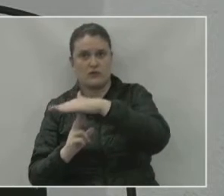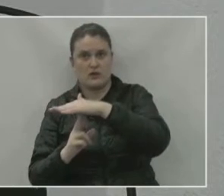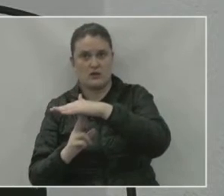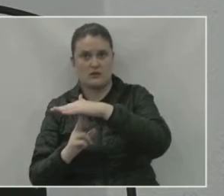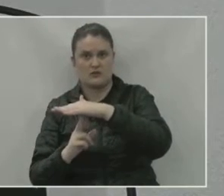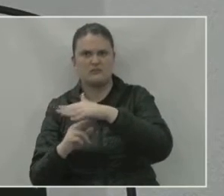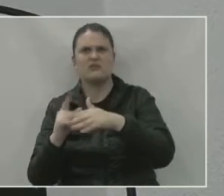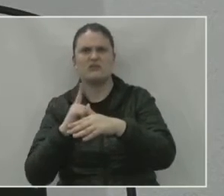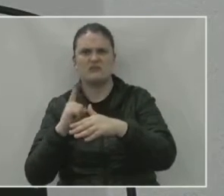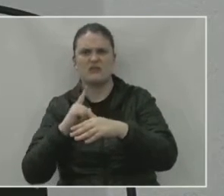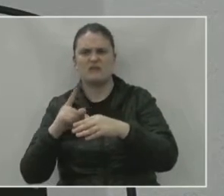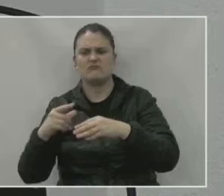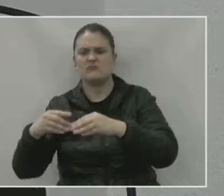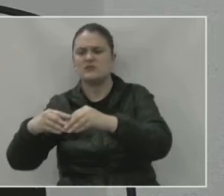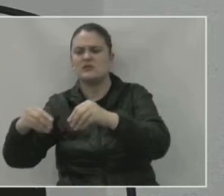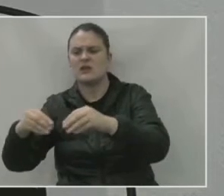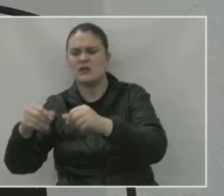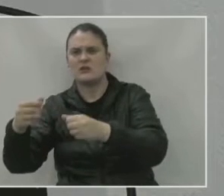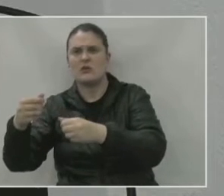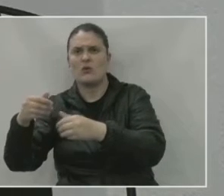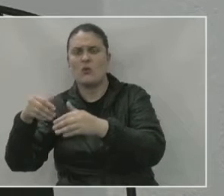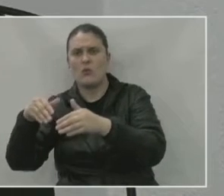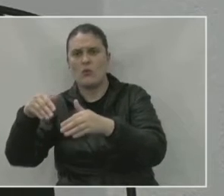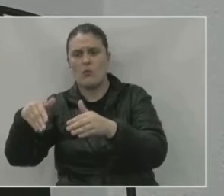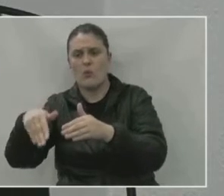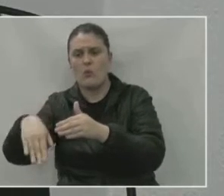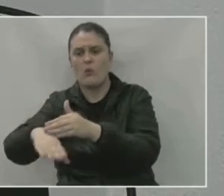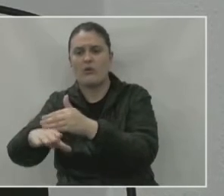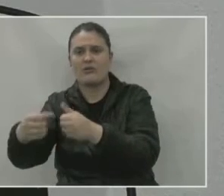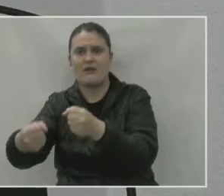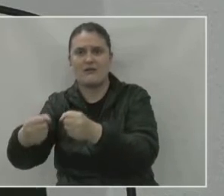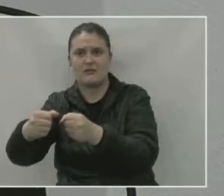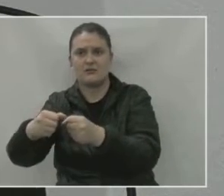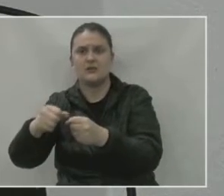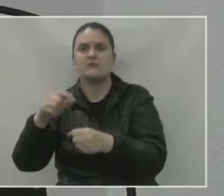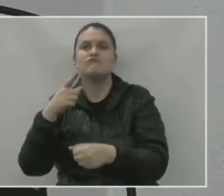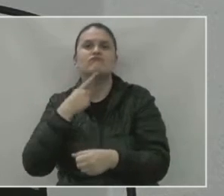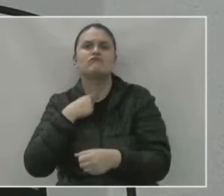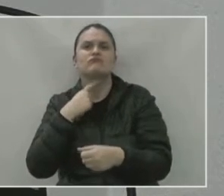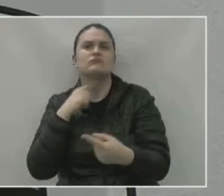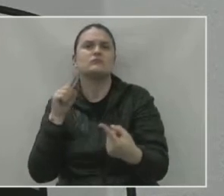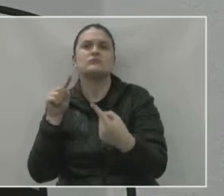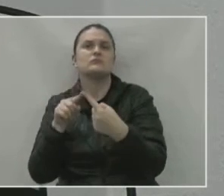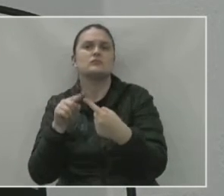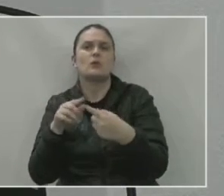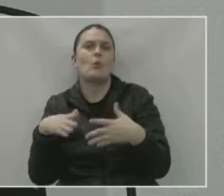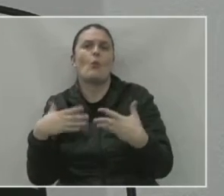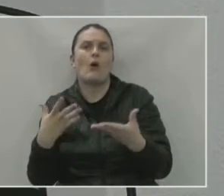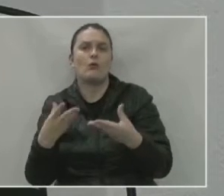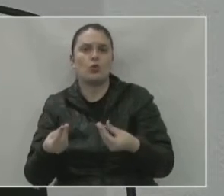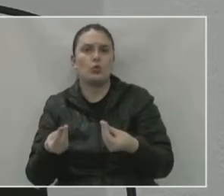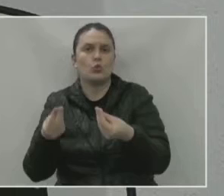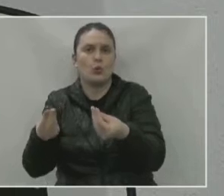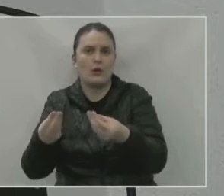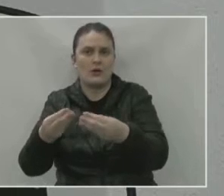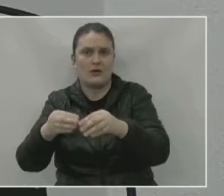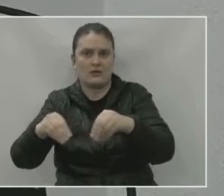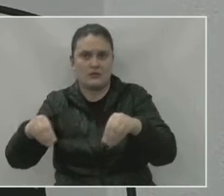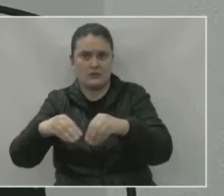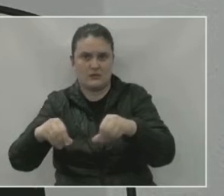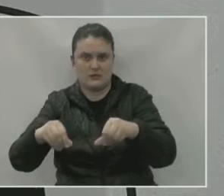para guardar os veículos apreendidos. Qual que era a intenção dessa doação dos terrenos, se